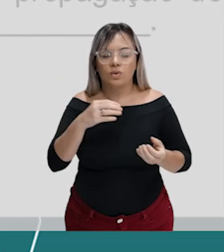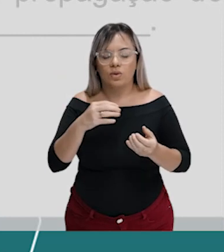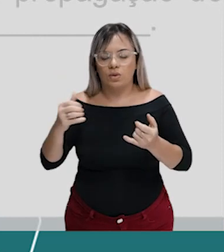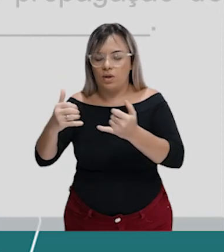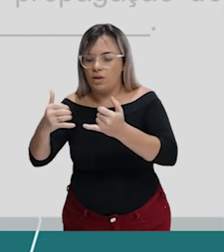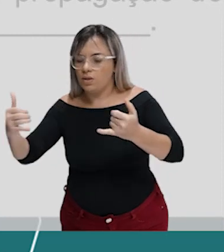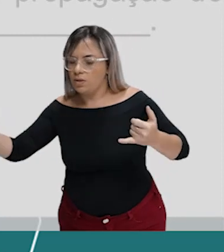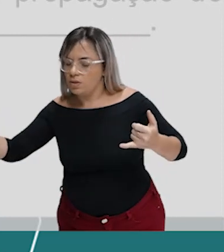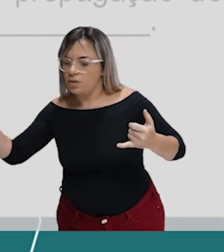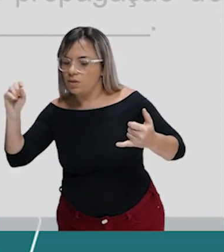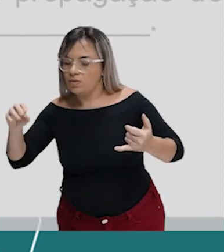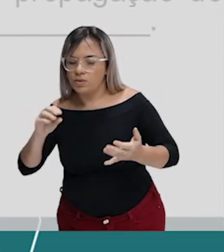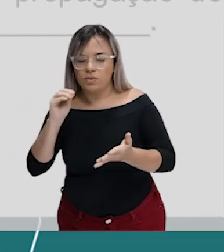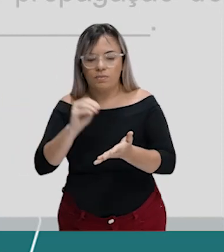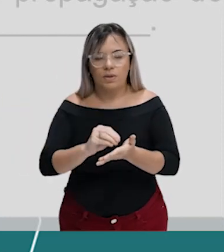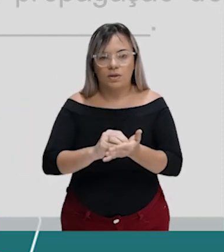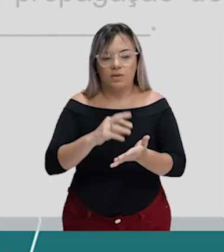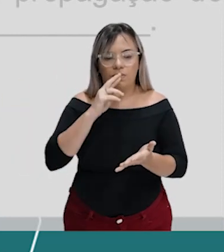nós temos